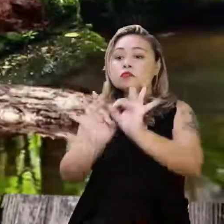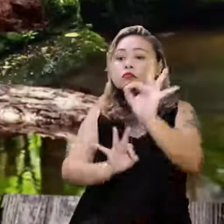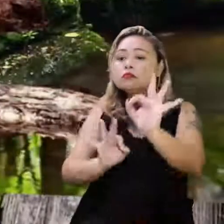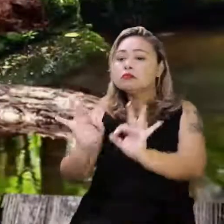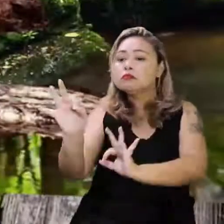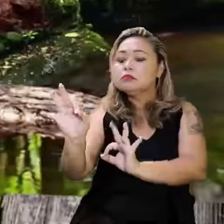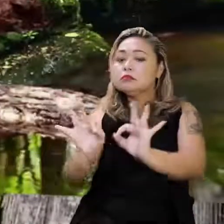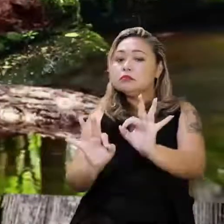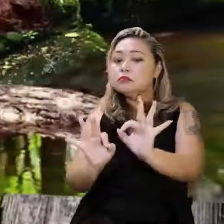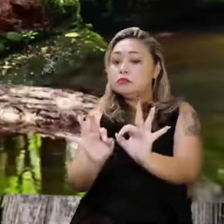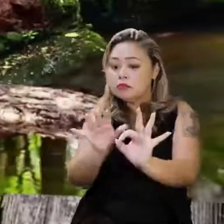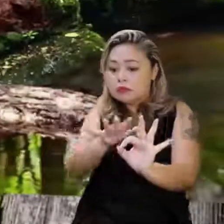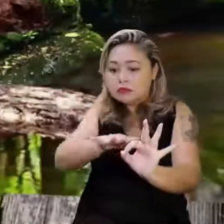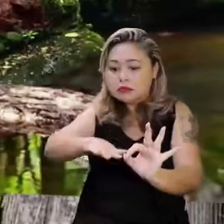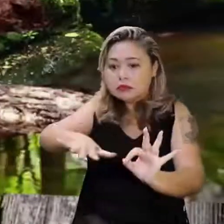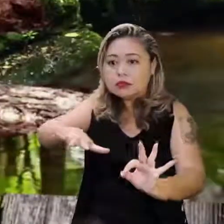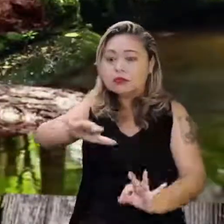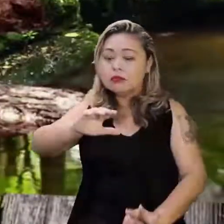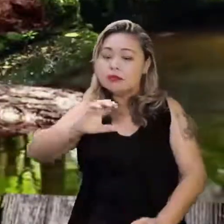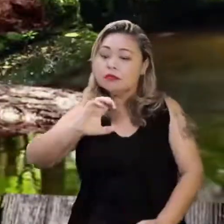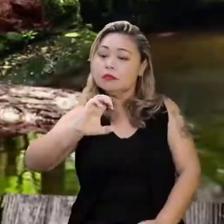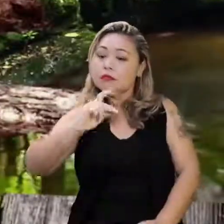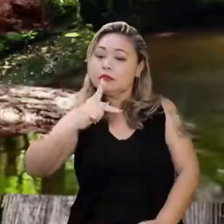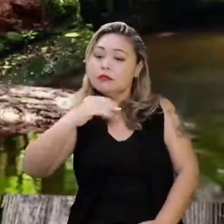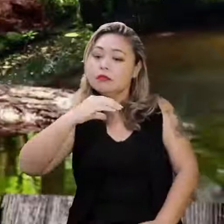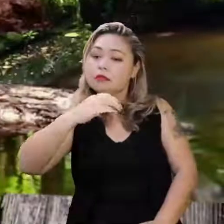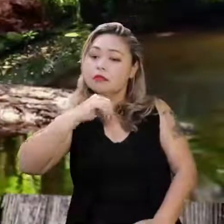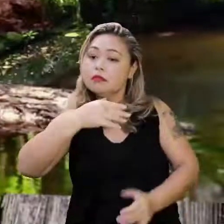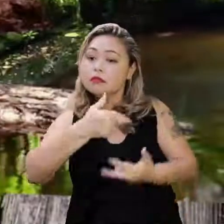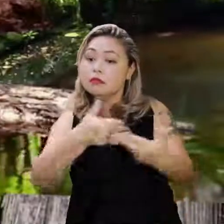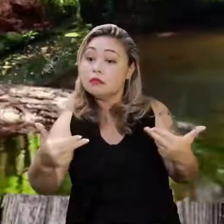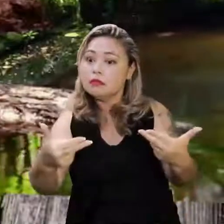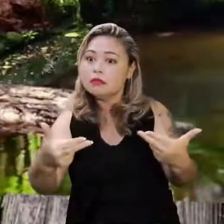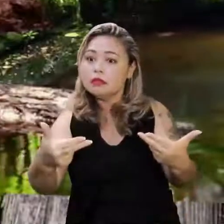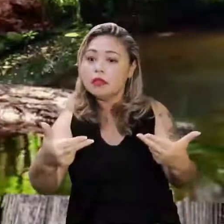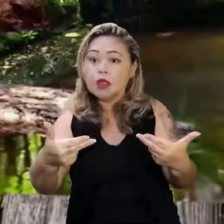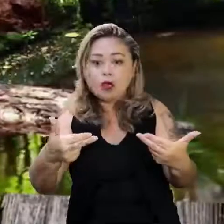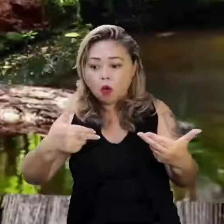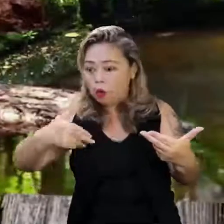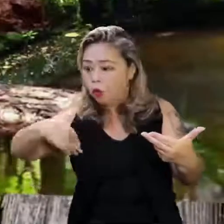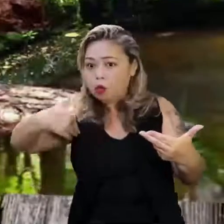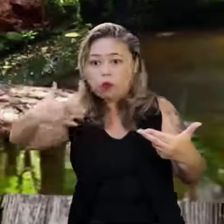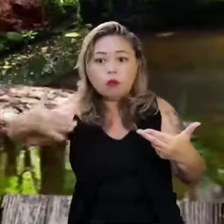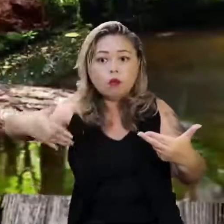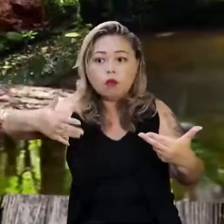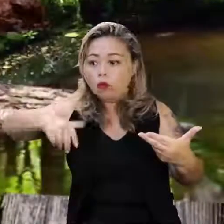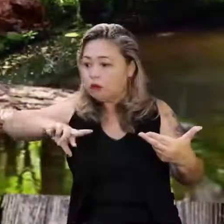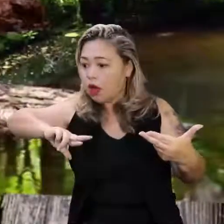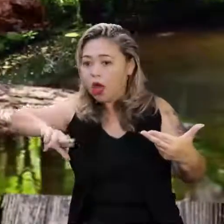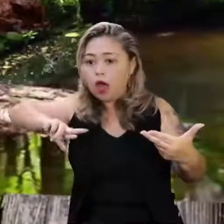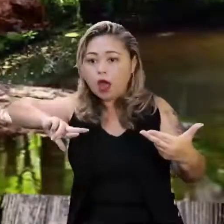formação de espécie, certo? Então, nós vamos ter eventos